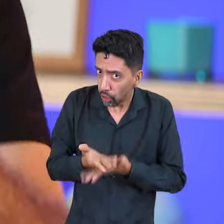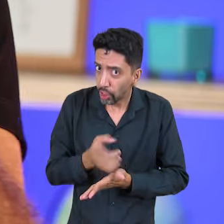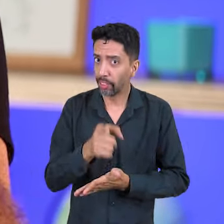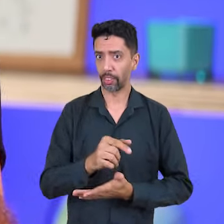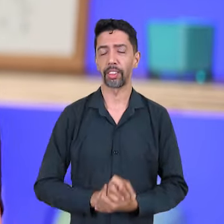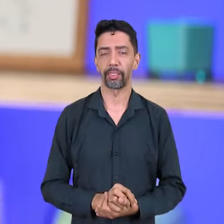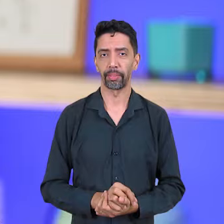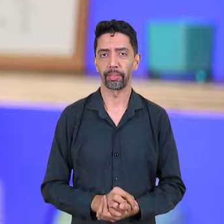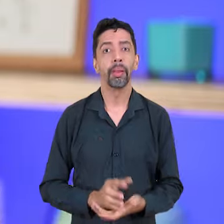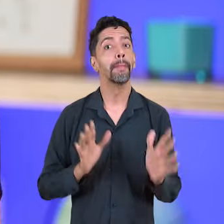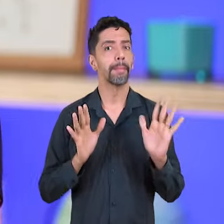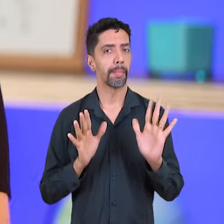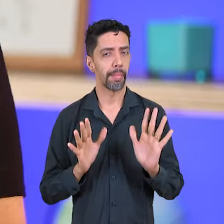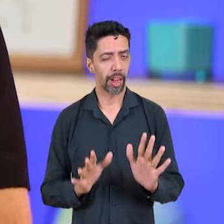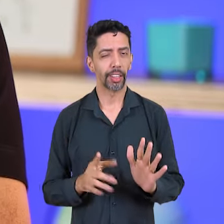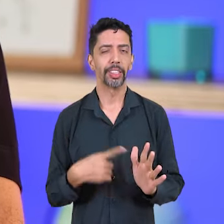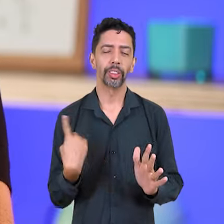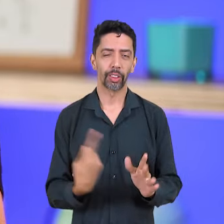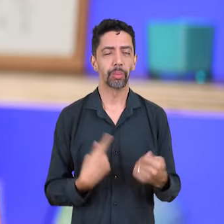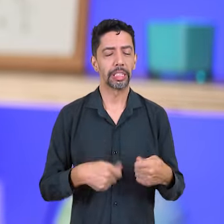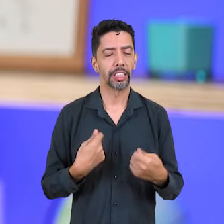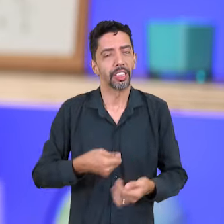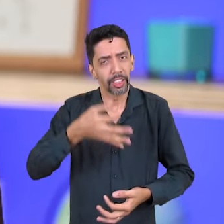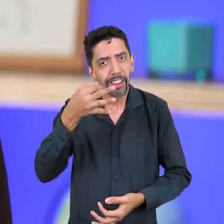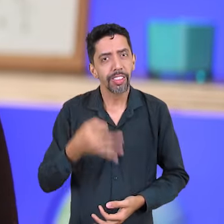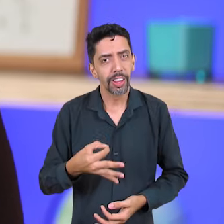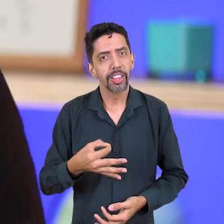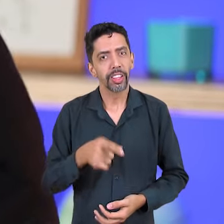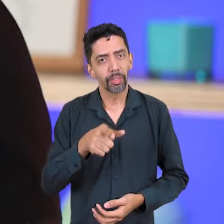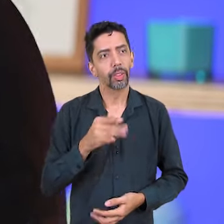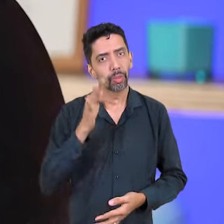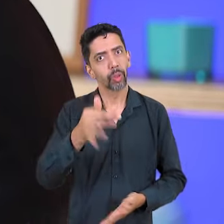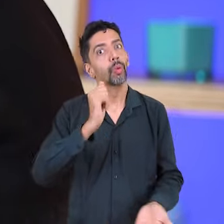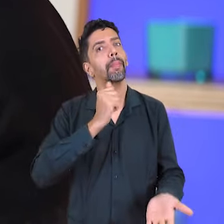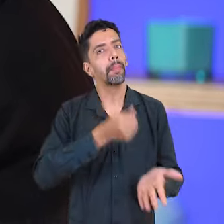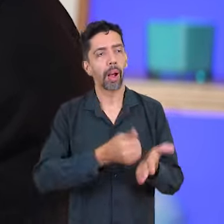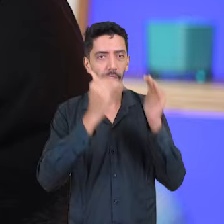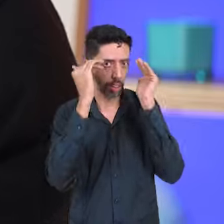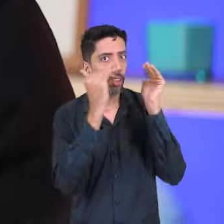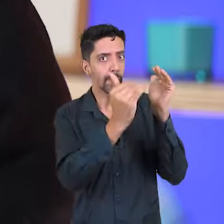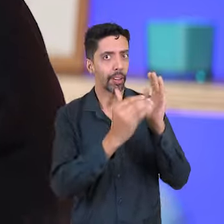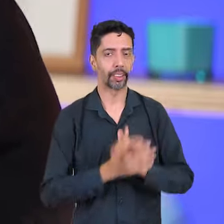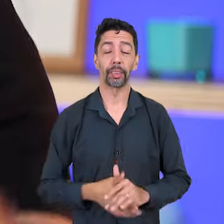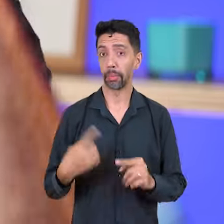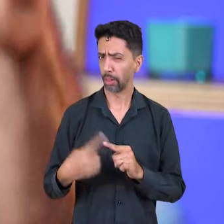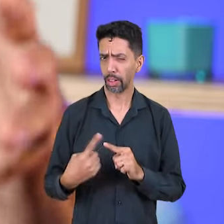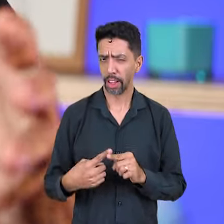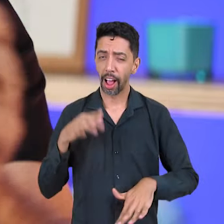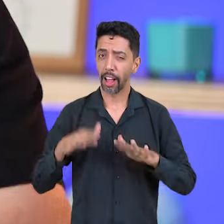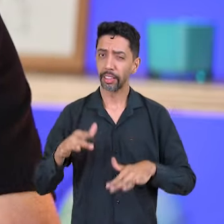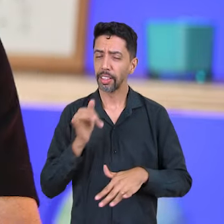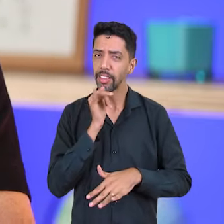crédito será honrado, porque muitas vezes você tem um crédito muito acima da sua capacidade